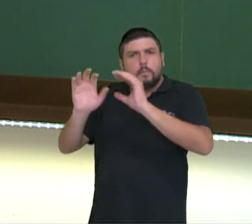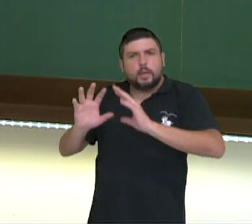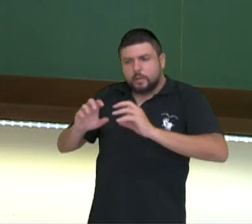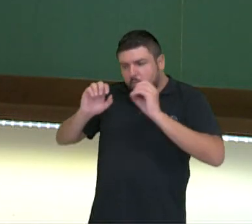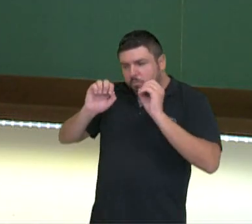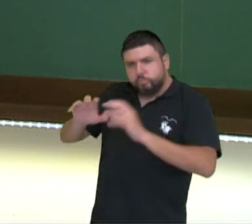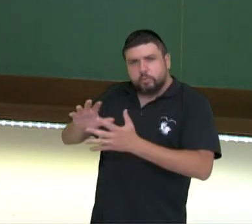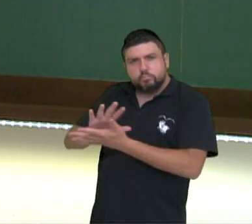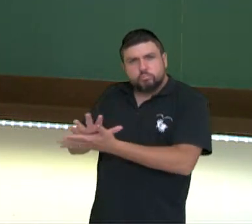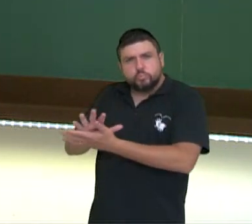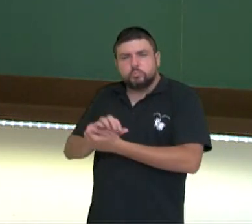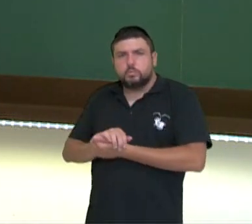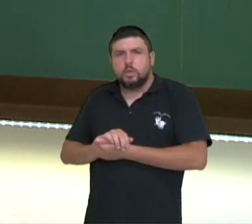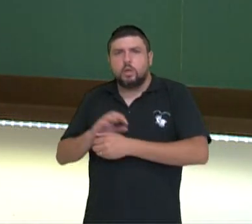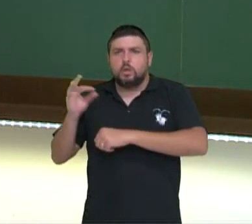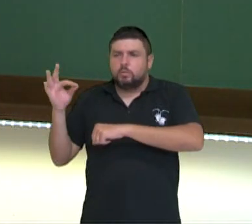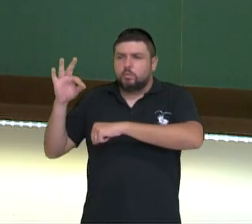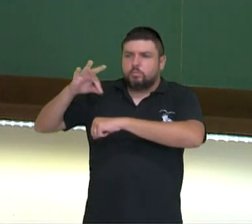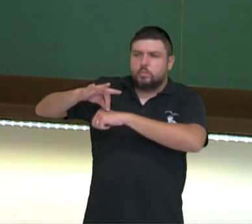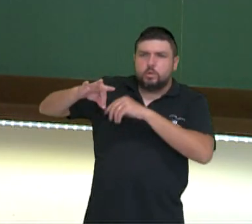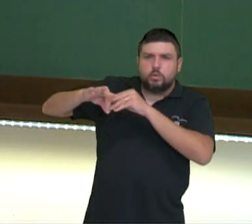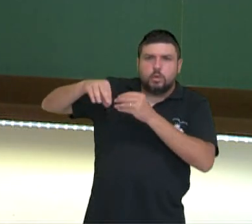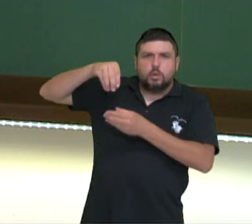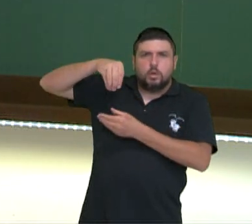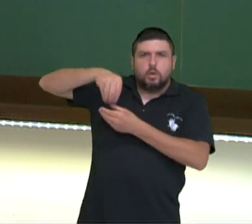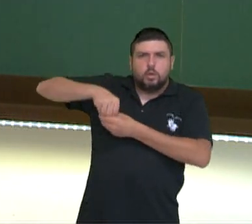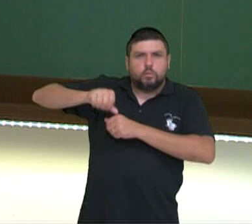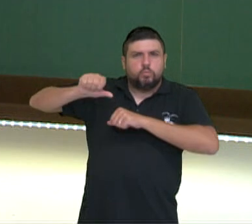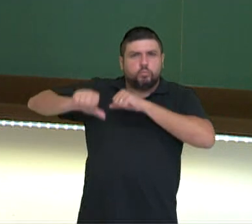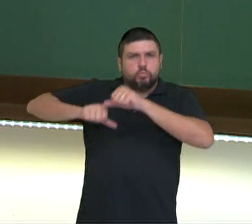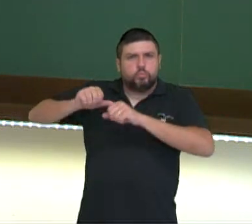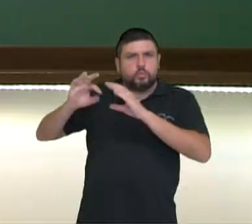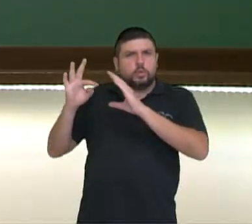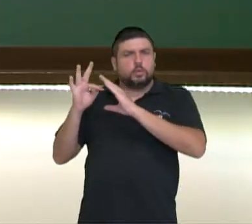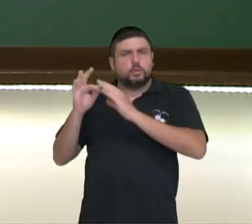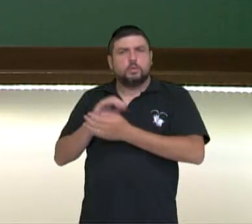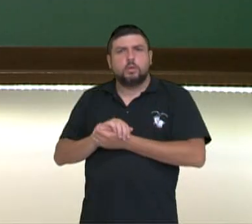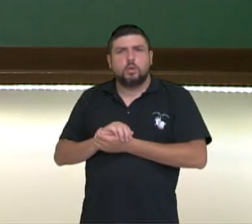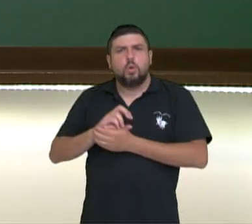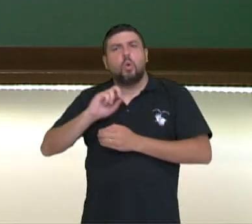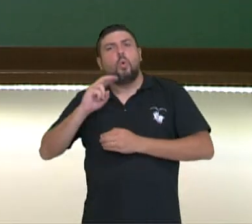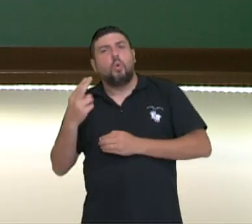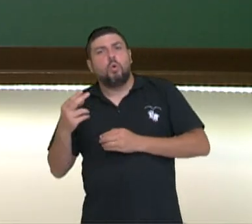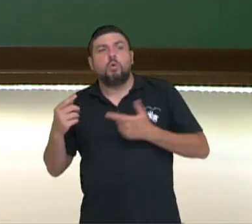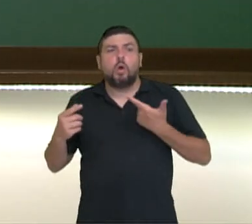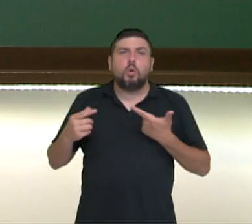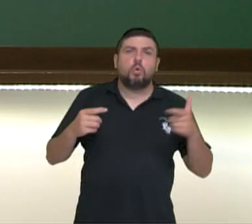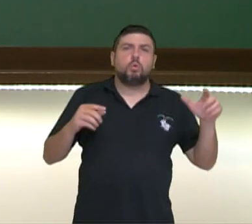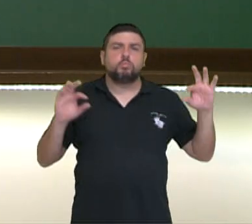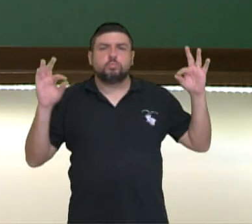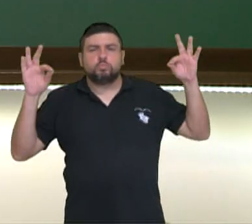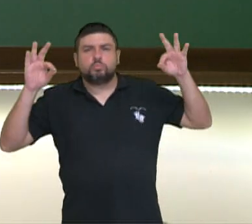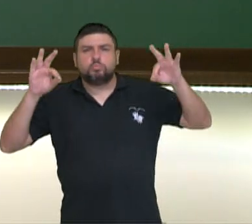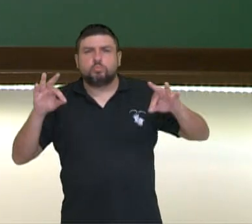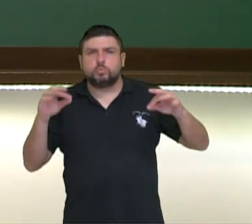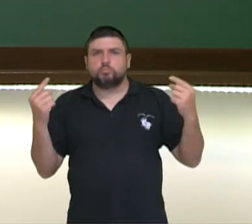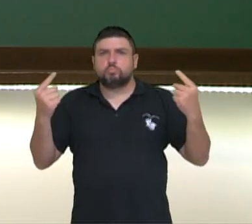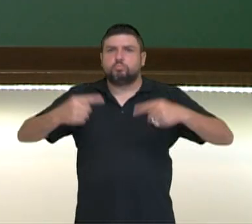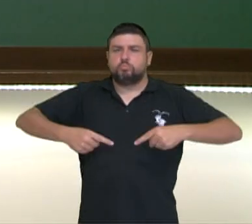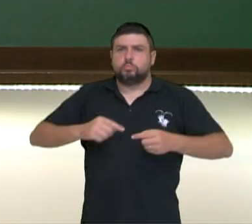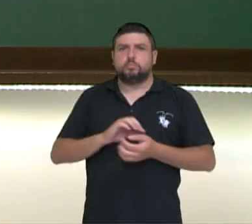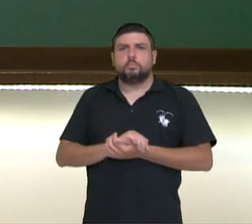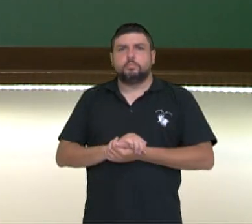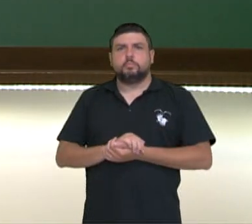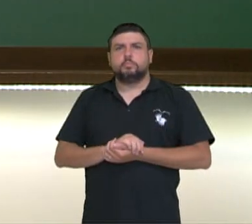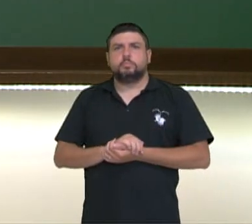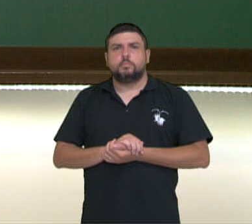Posso usar mosquitos transgênicos e espécies competidoras. Mas, pessoal, você também pode fazer a sua parte. E é